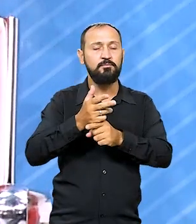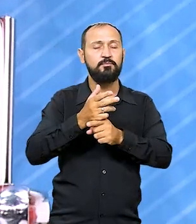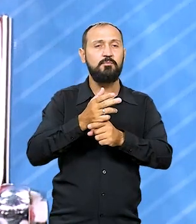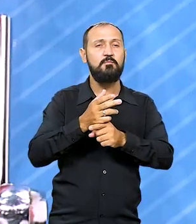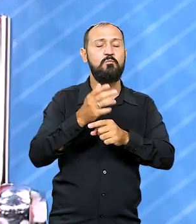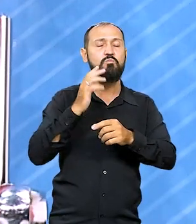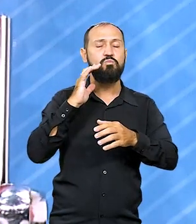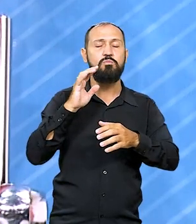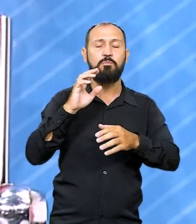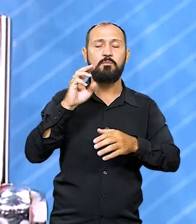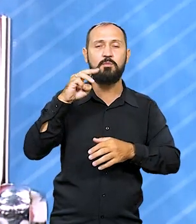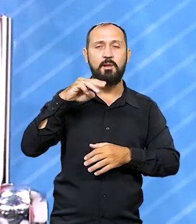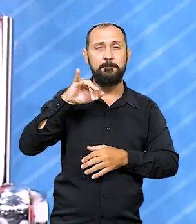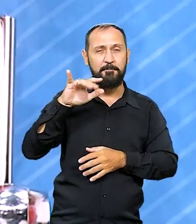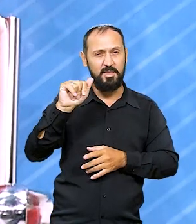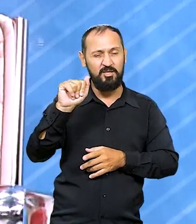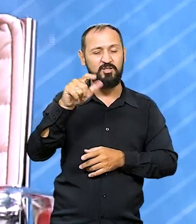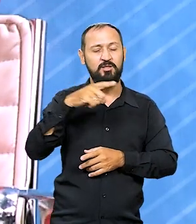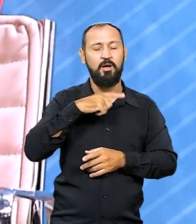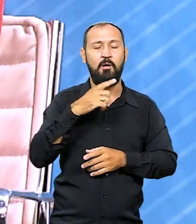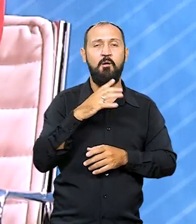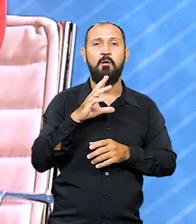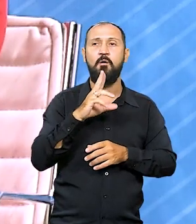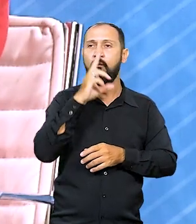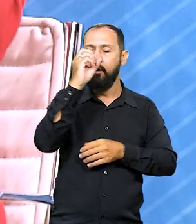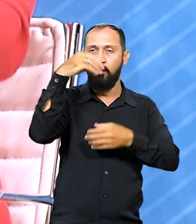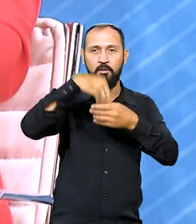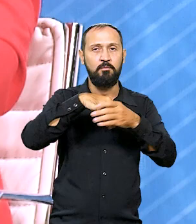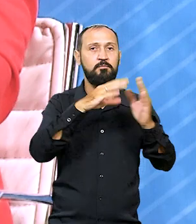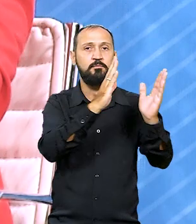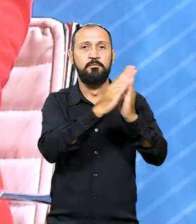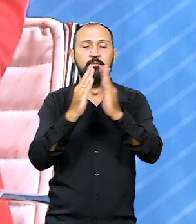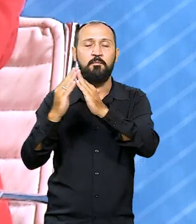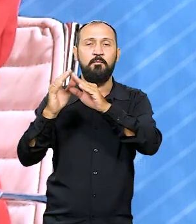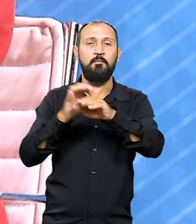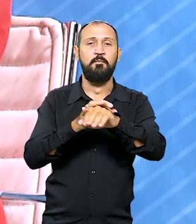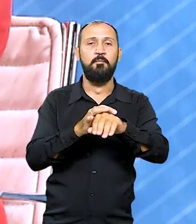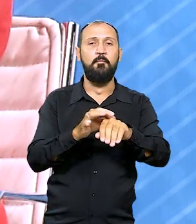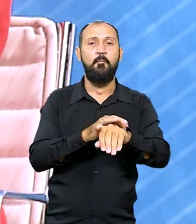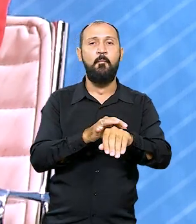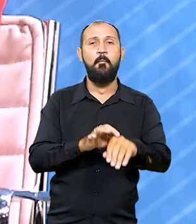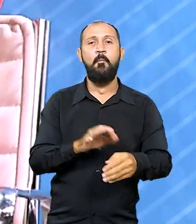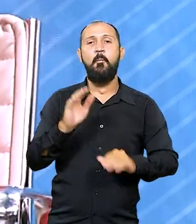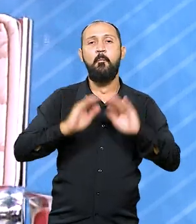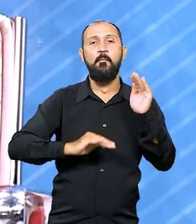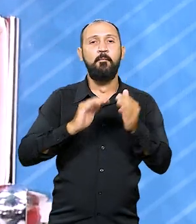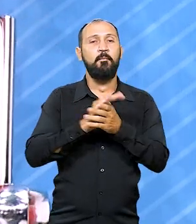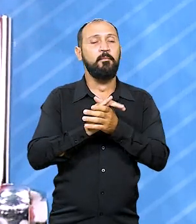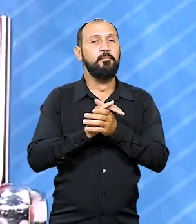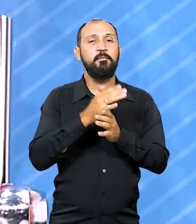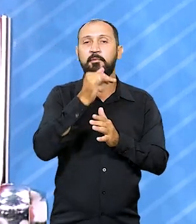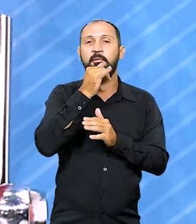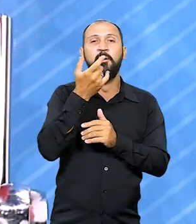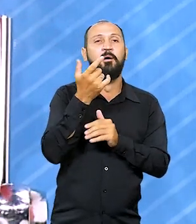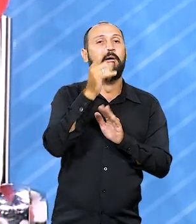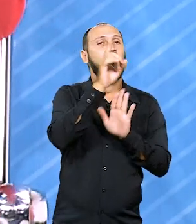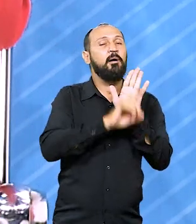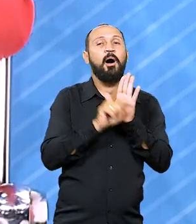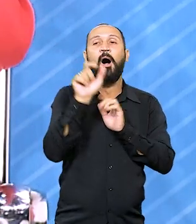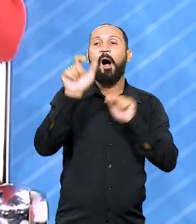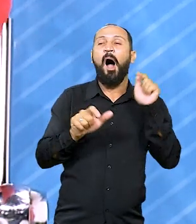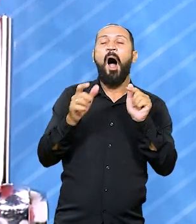o poder, né, que a mídia tem na casa das pessoas, né, e muitas vezes não se